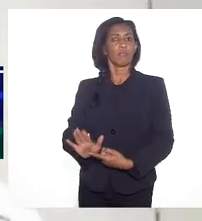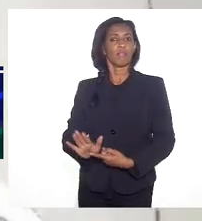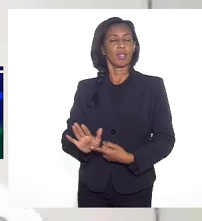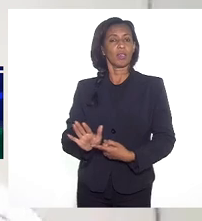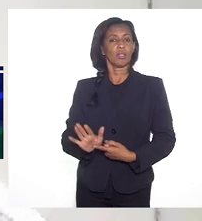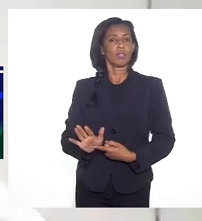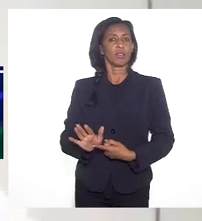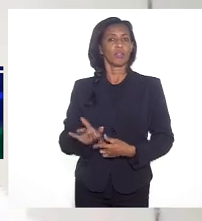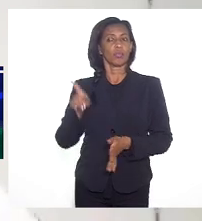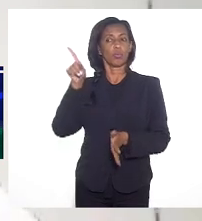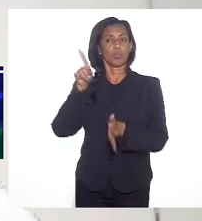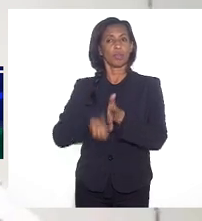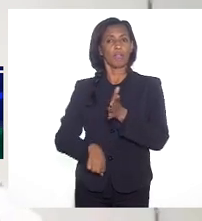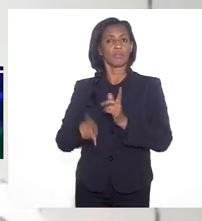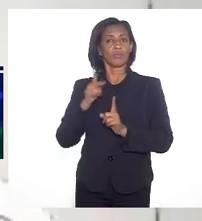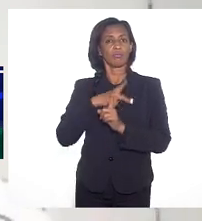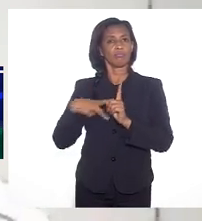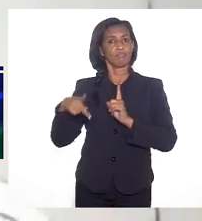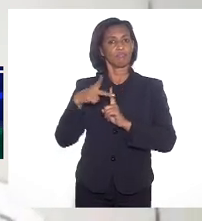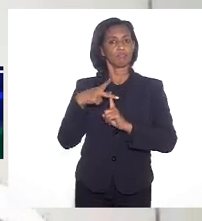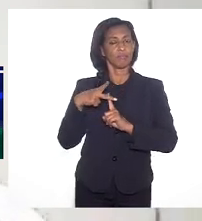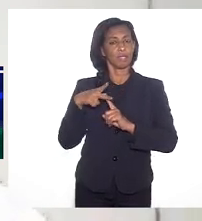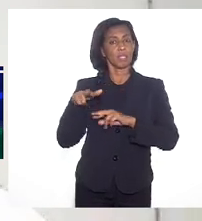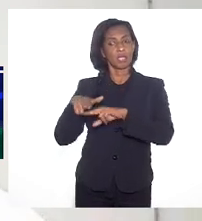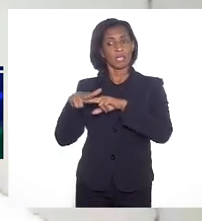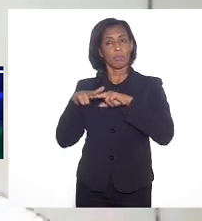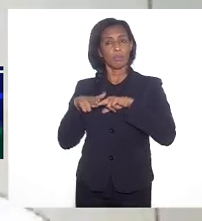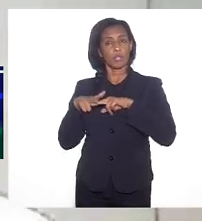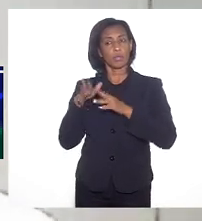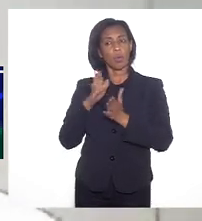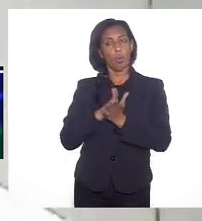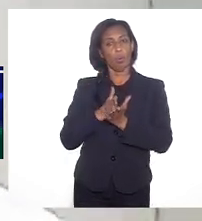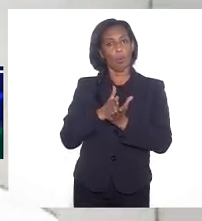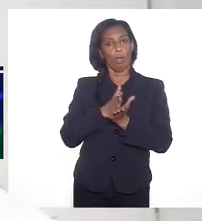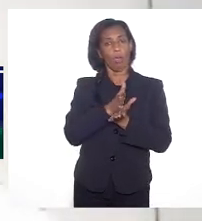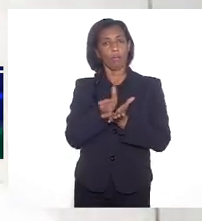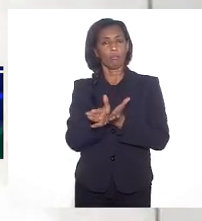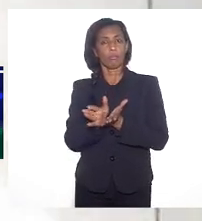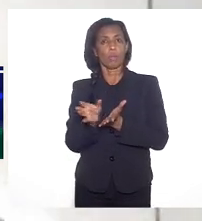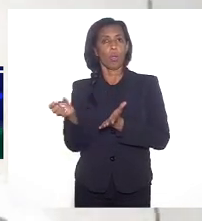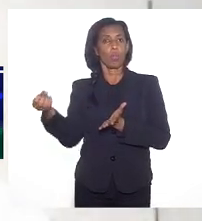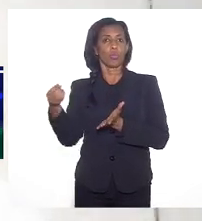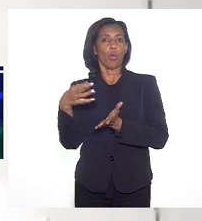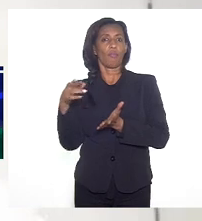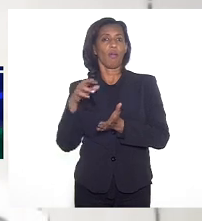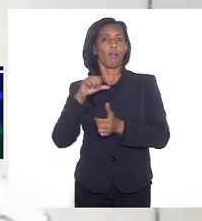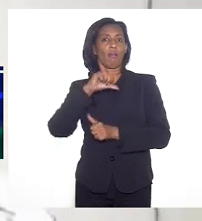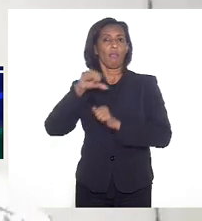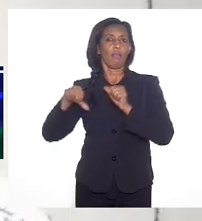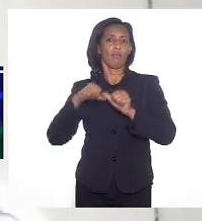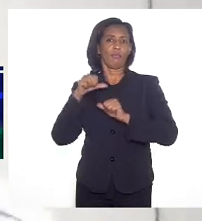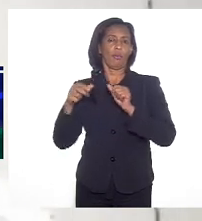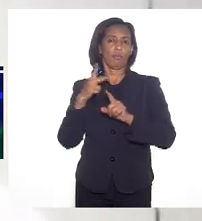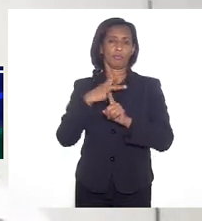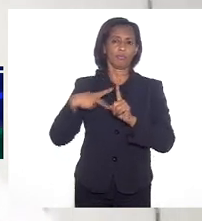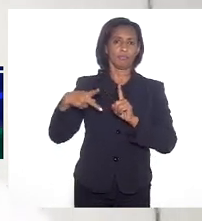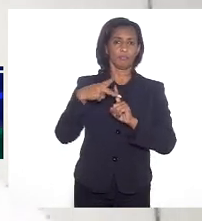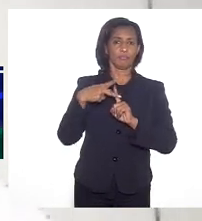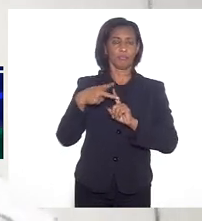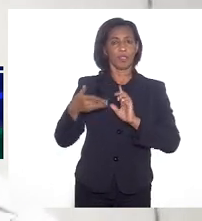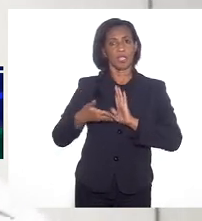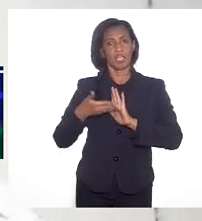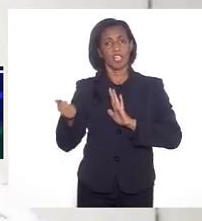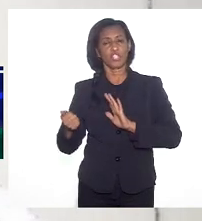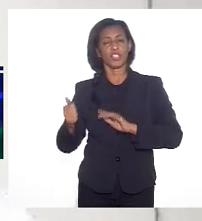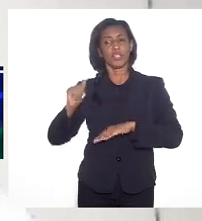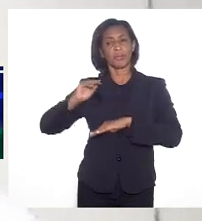suposto déficit da Previdência e que por isso o caminho seria uma nova reforma da Previdência retirando ainda mais direitos